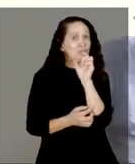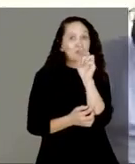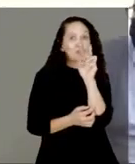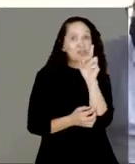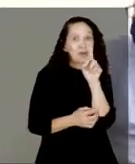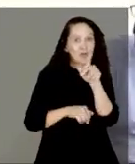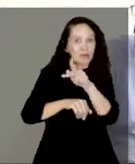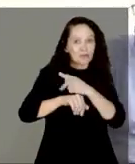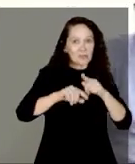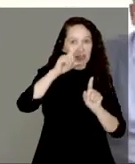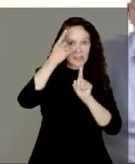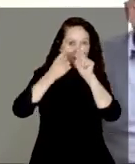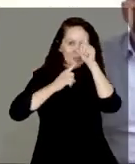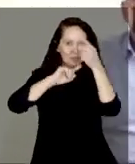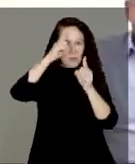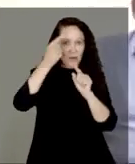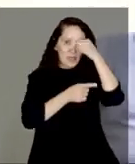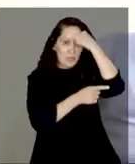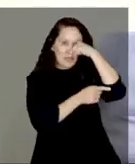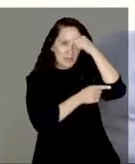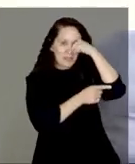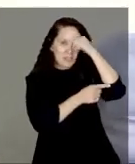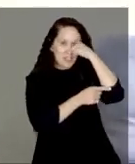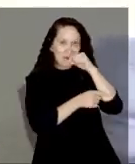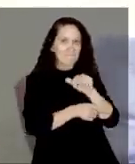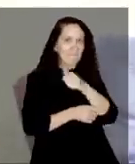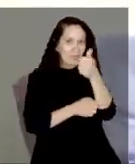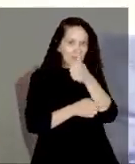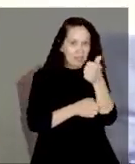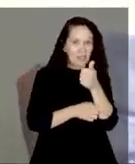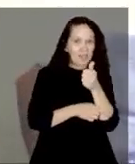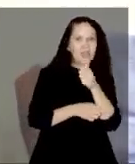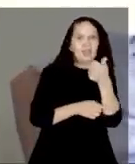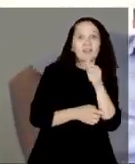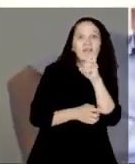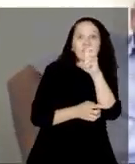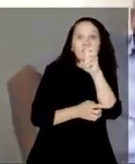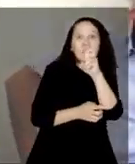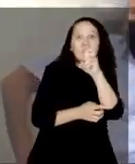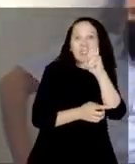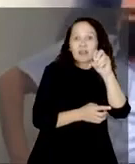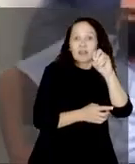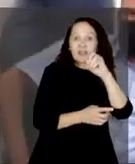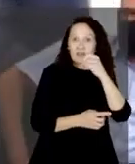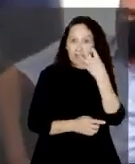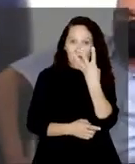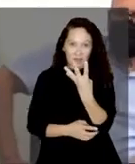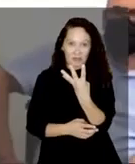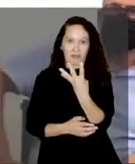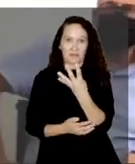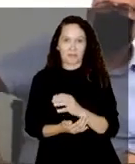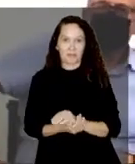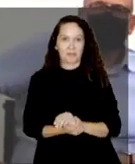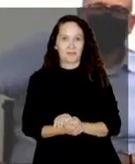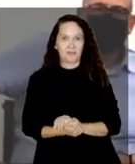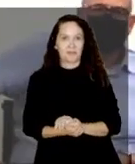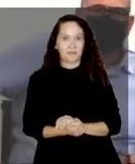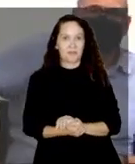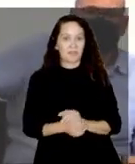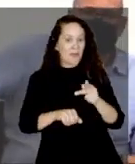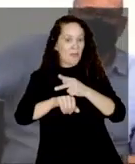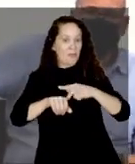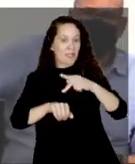cultural. Somente os filhos da elite é que poderiam fazer curso lá fora. E eram poucos.